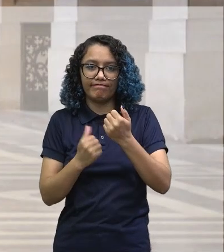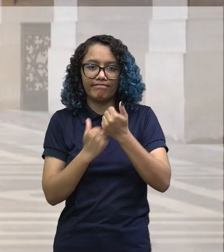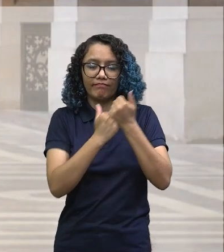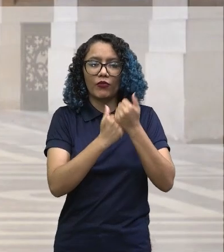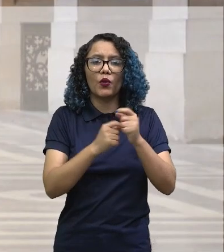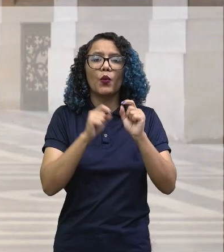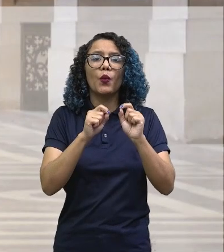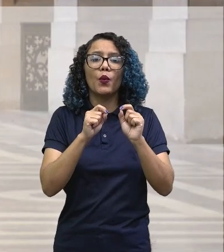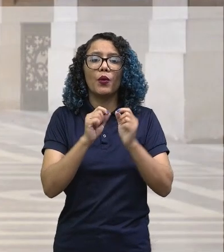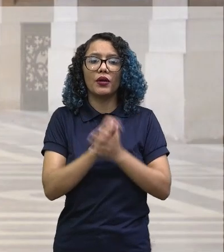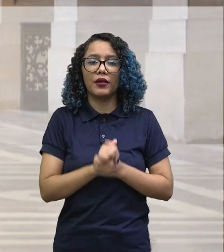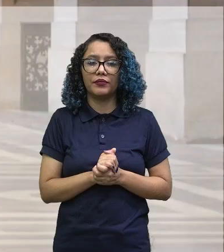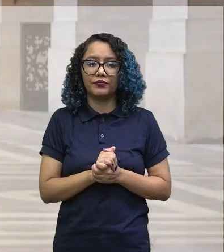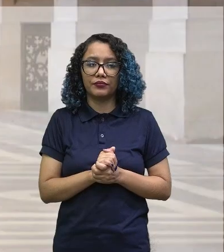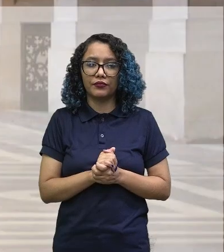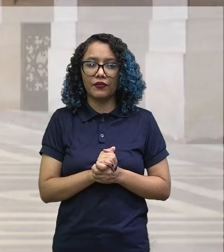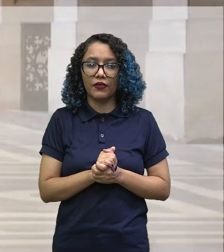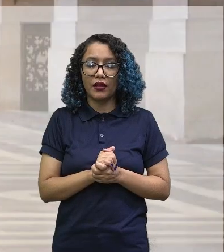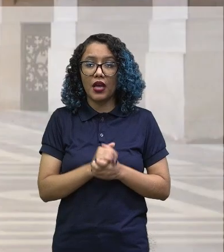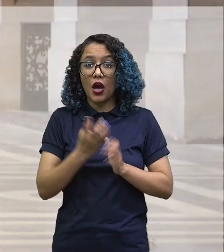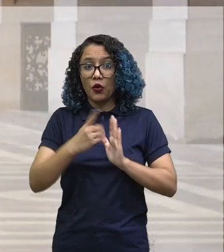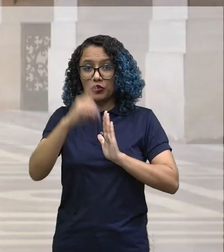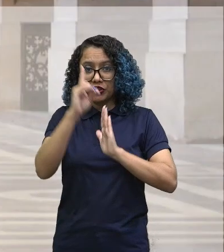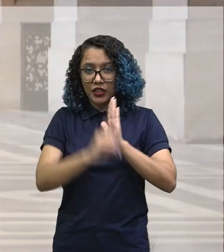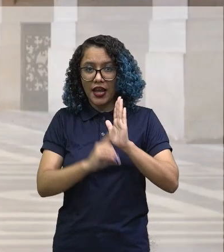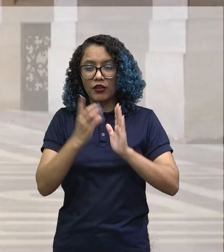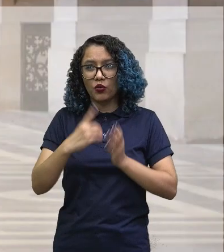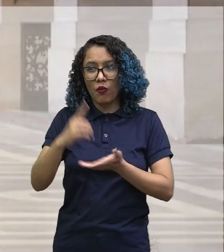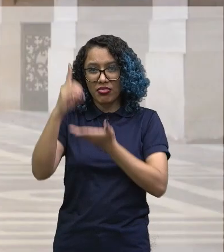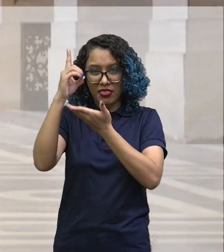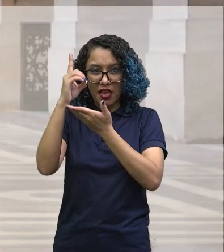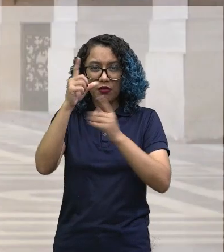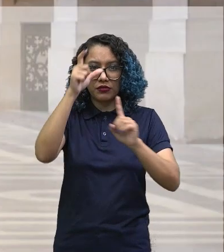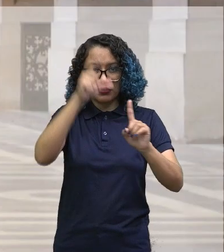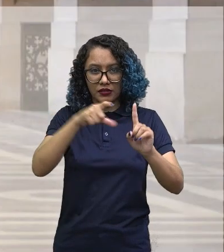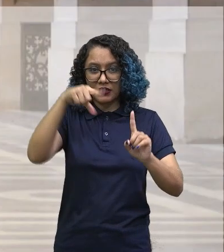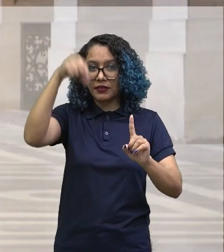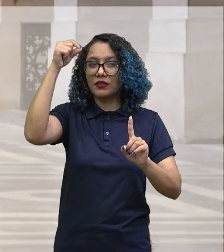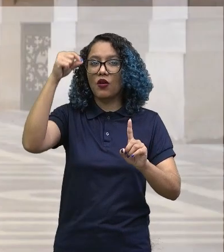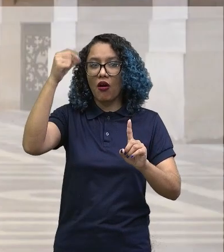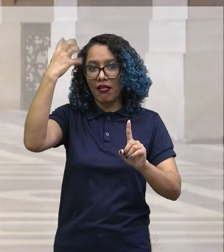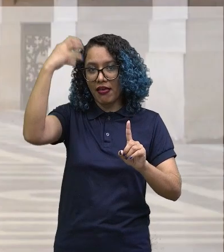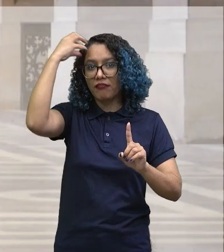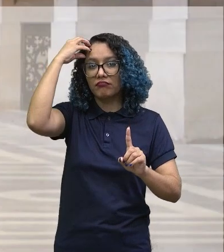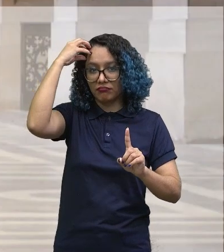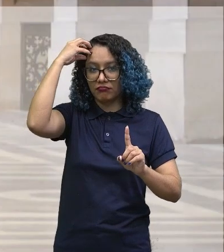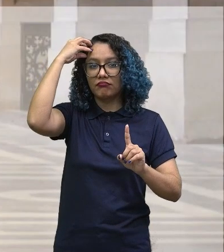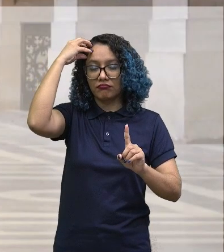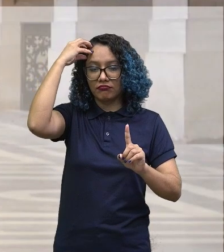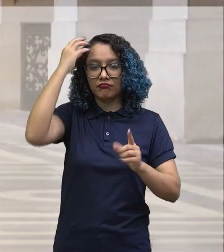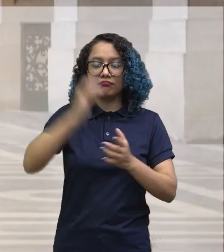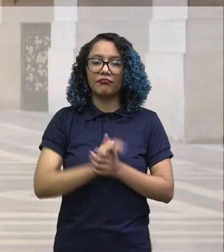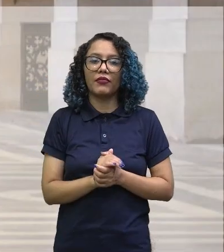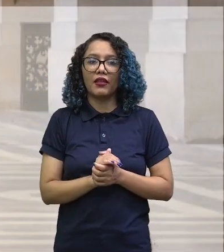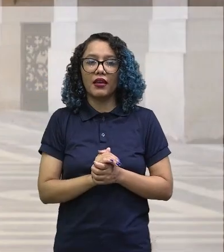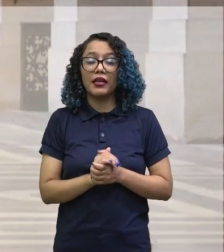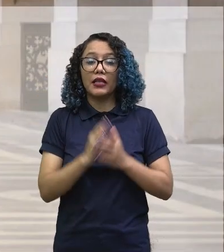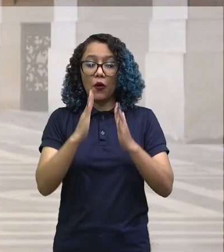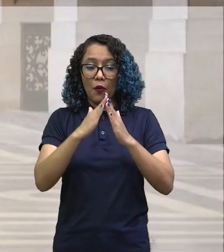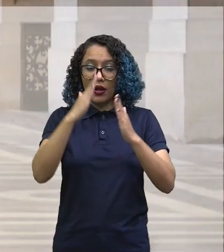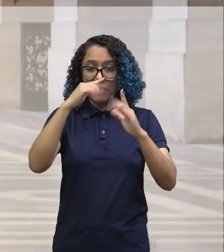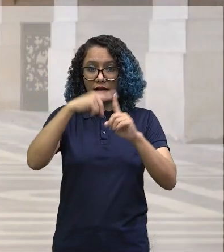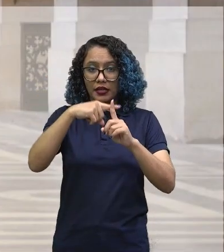ao direito divino dos reis. A Igreja Católica, né, ela incutia nesse sistema, em